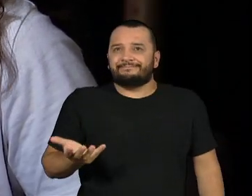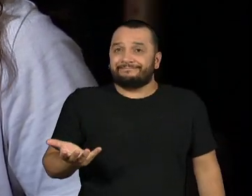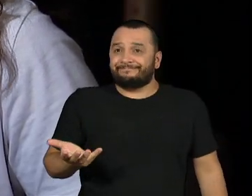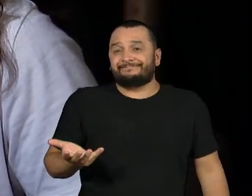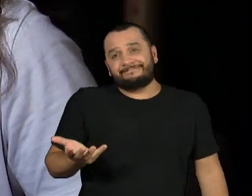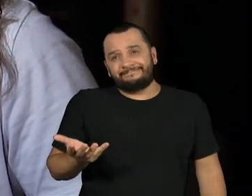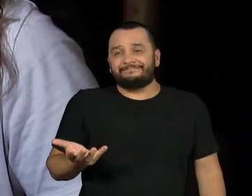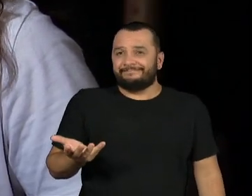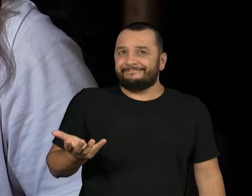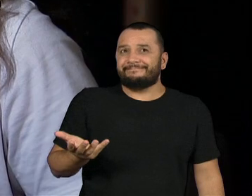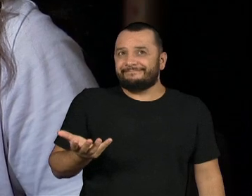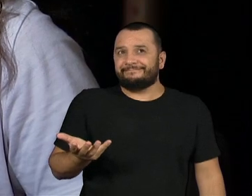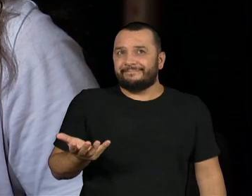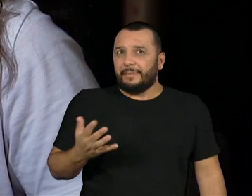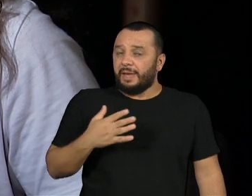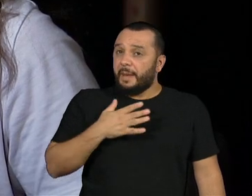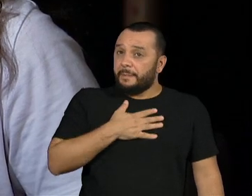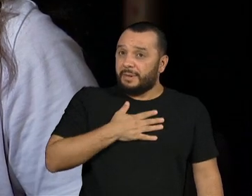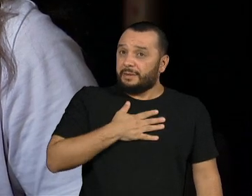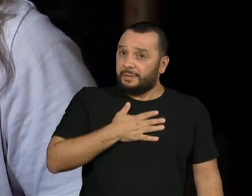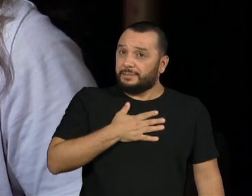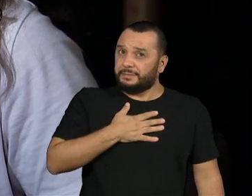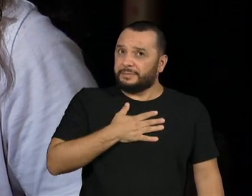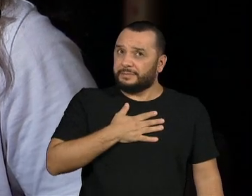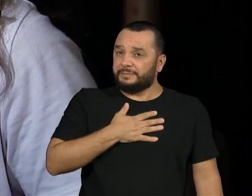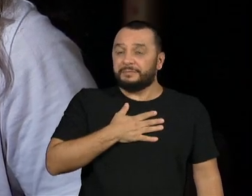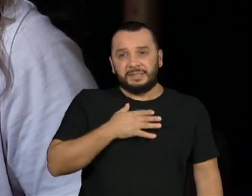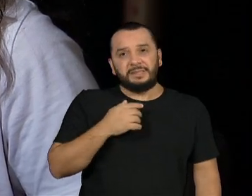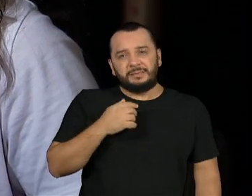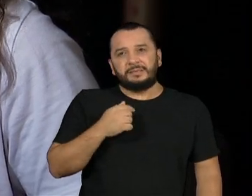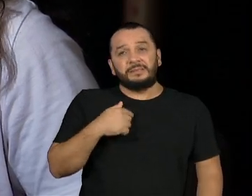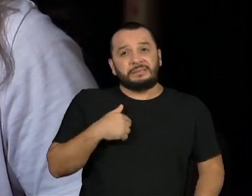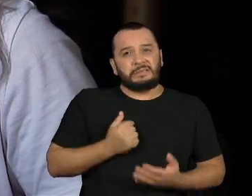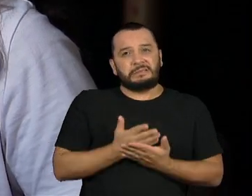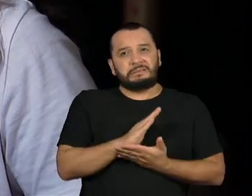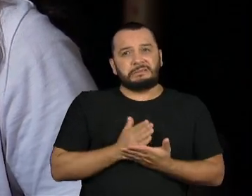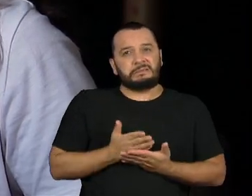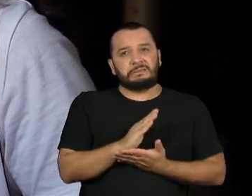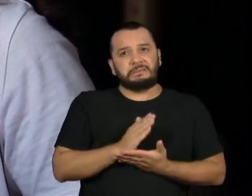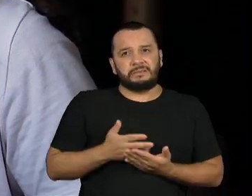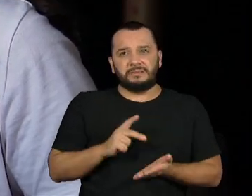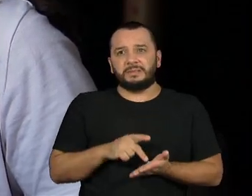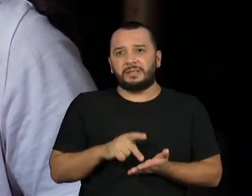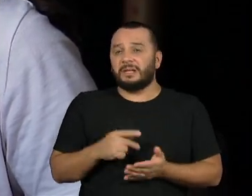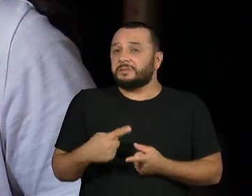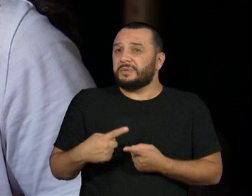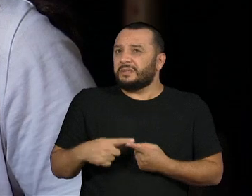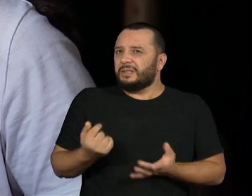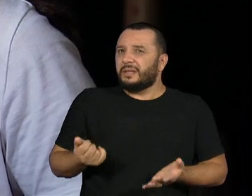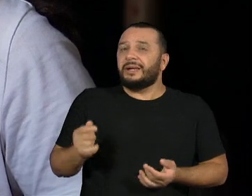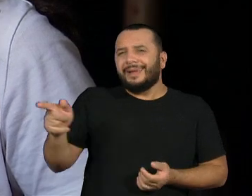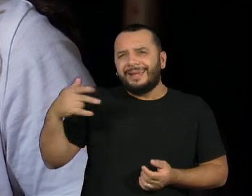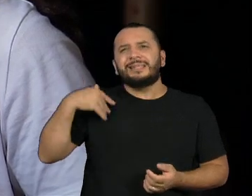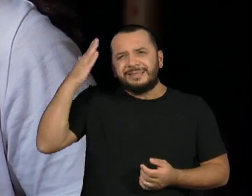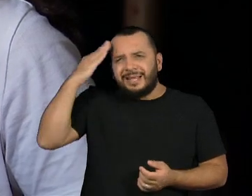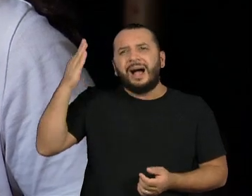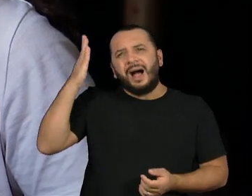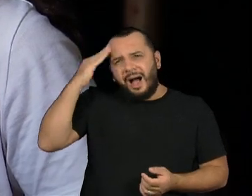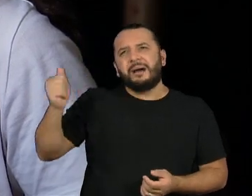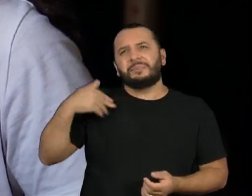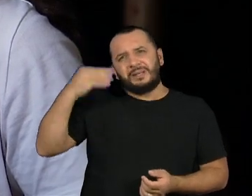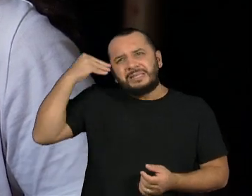E foi muito, assim, frustrante no começo, porque eu sentia que ele tinha as respostas para me dar e não me